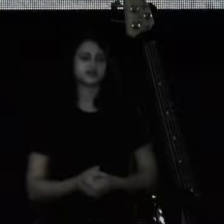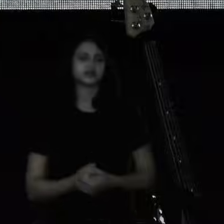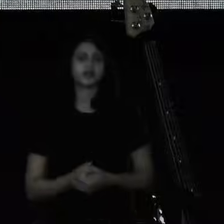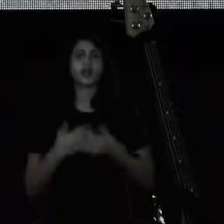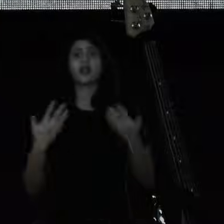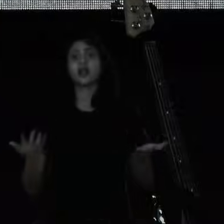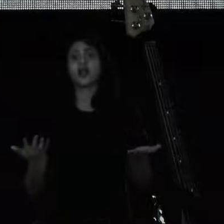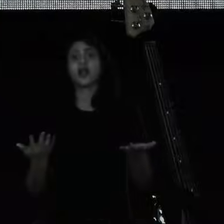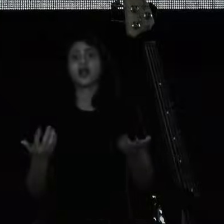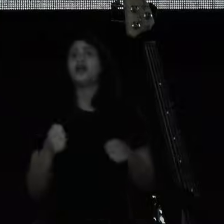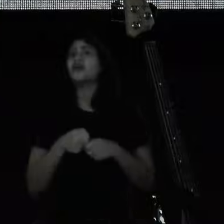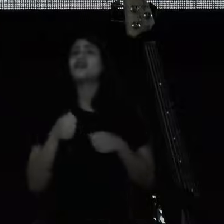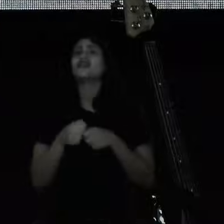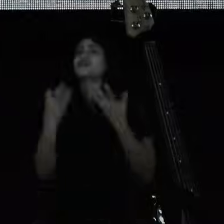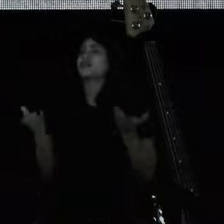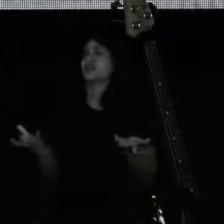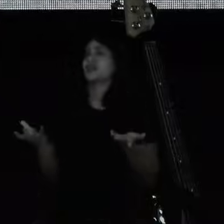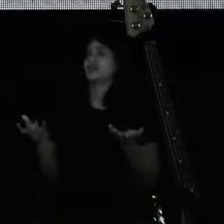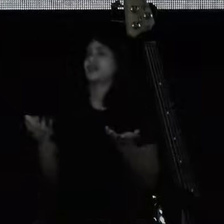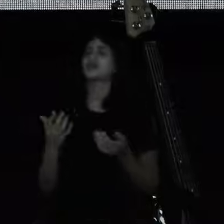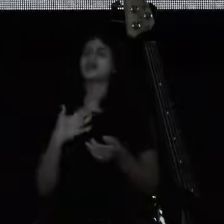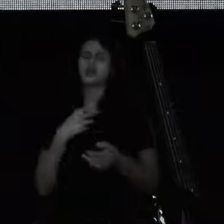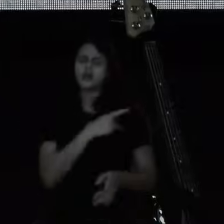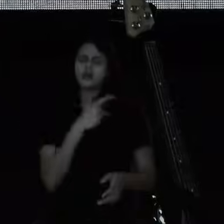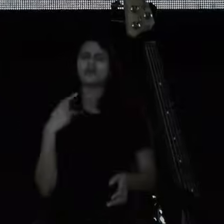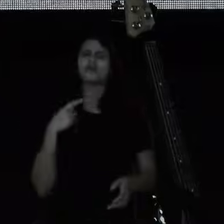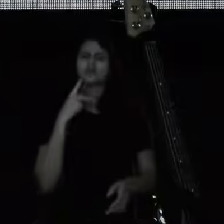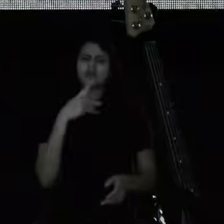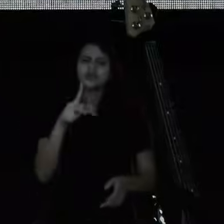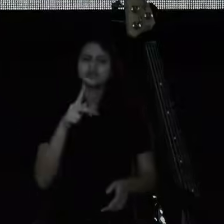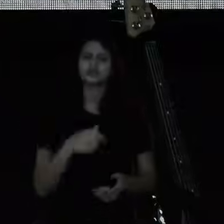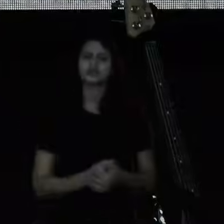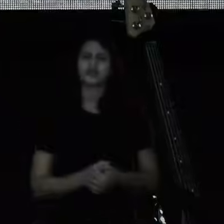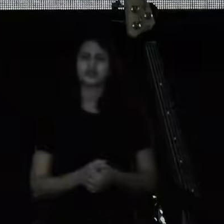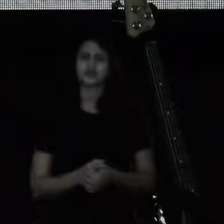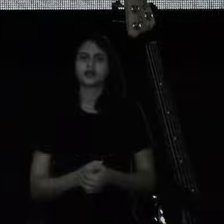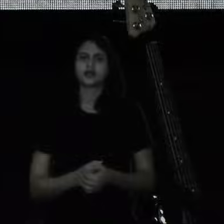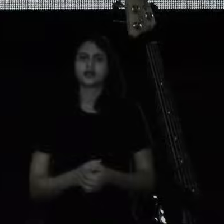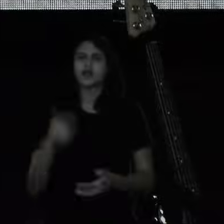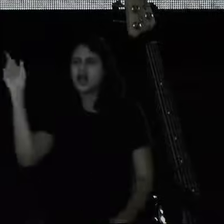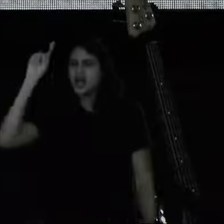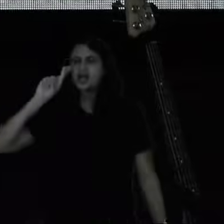pastor? Vou te dar a resposta. A resposta para você é Jesus.